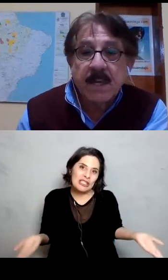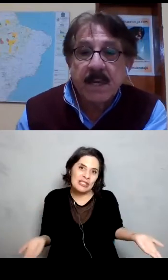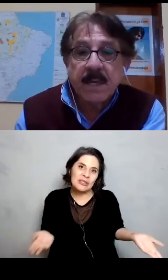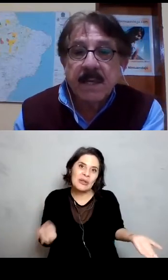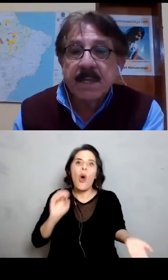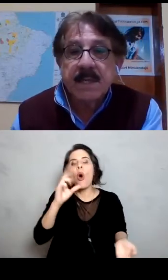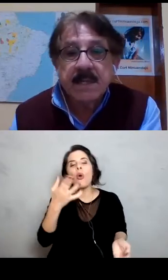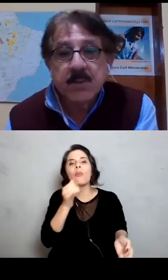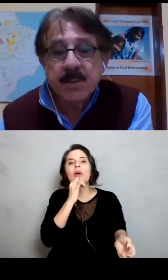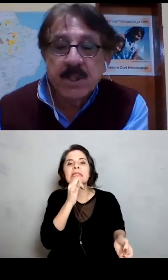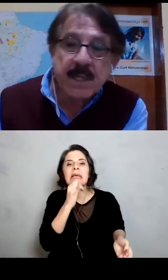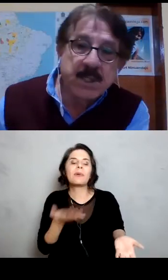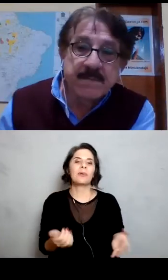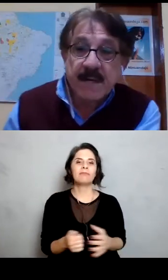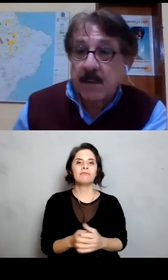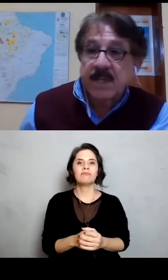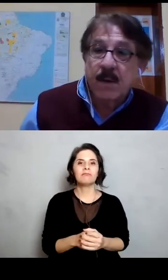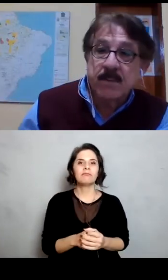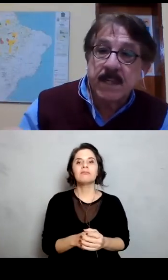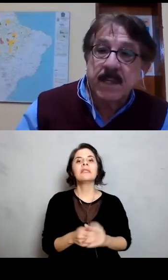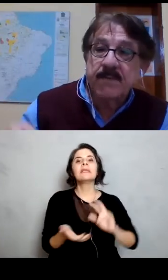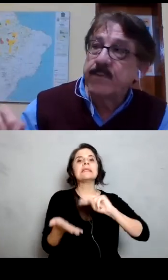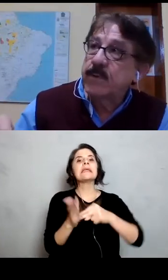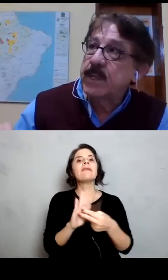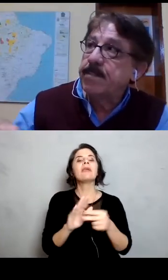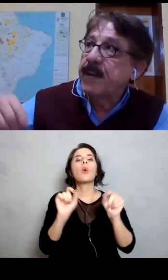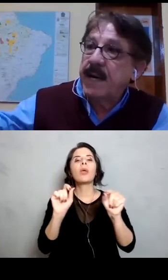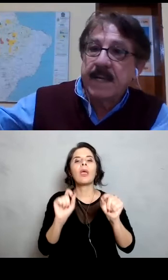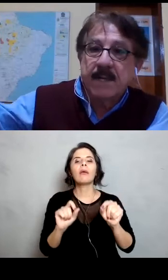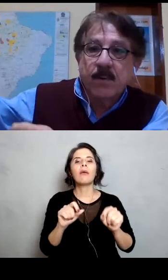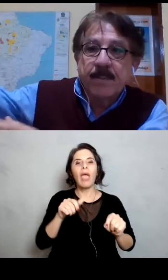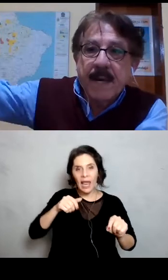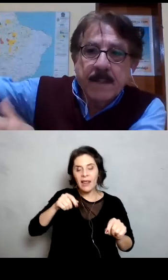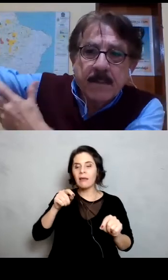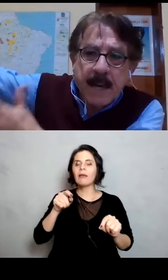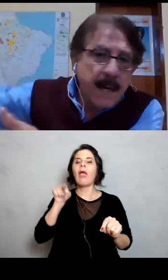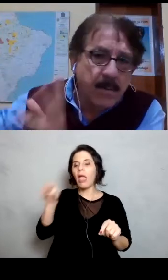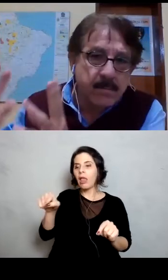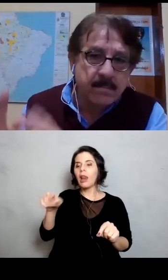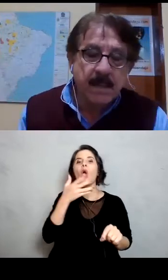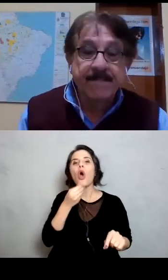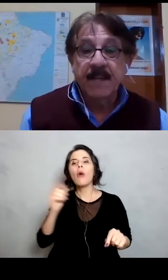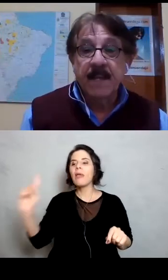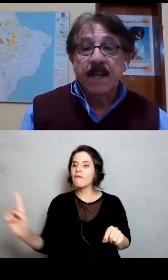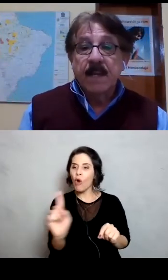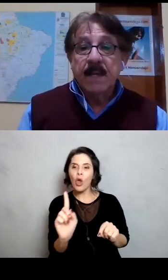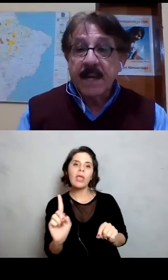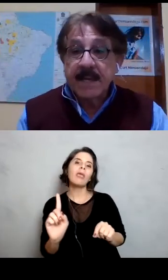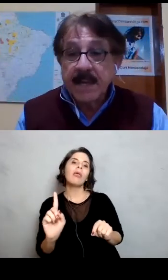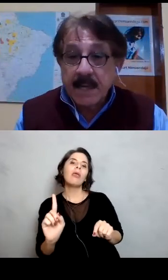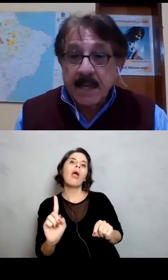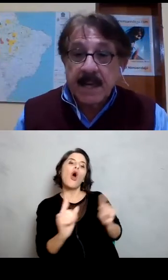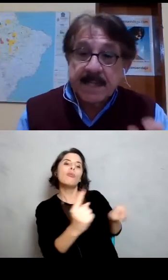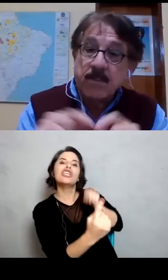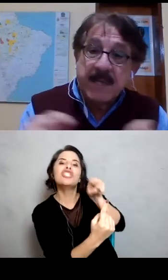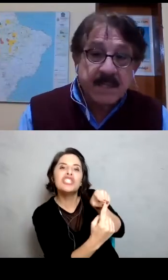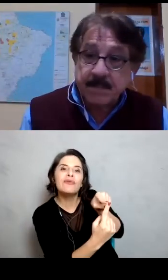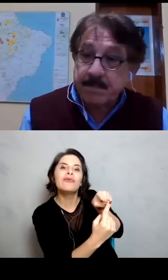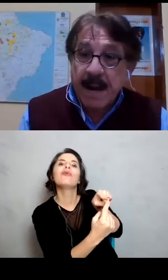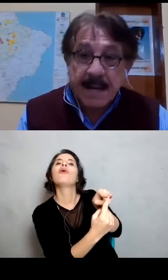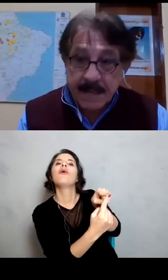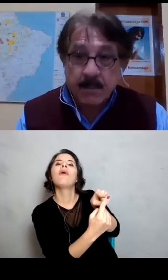conjunção subordinativa causal, né? Ele foi para comprar um carro. Em caingangue, cada